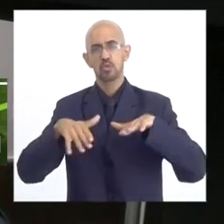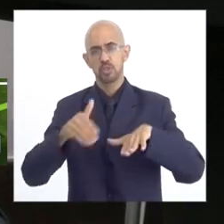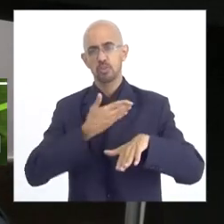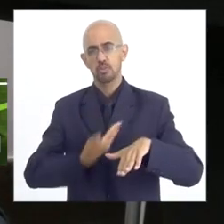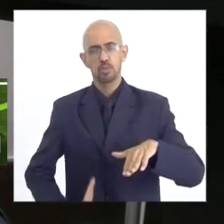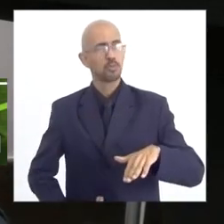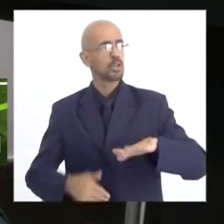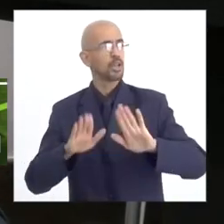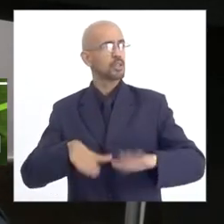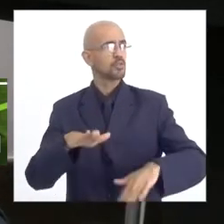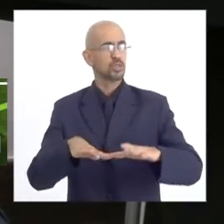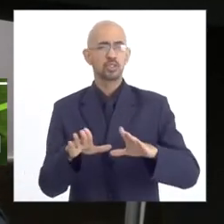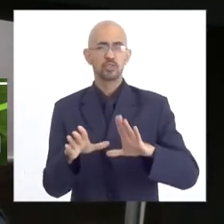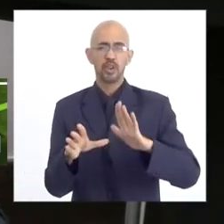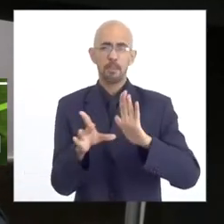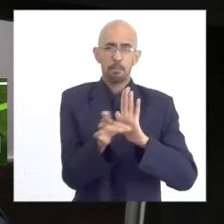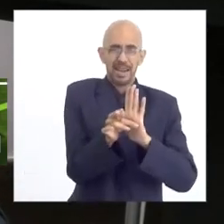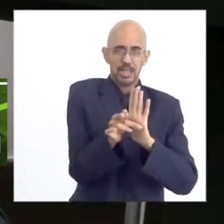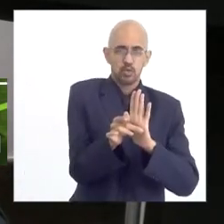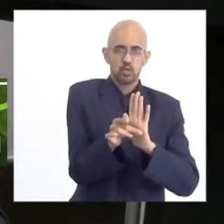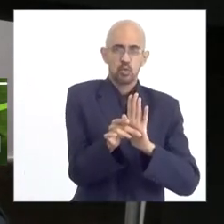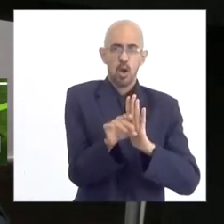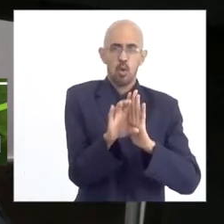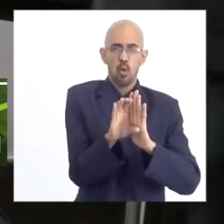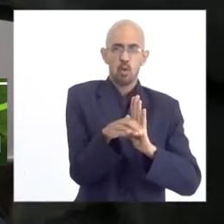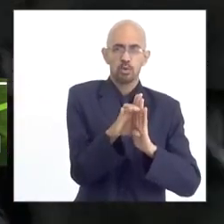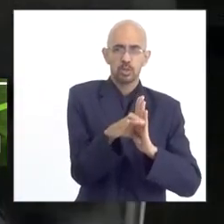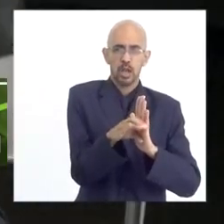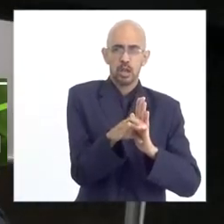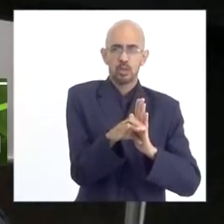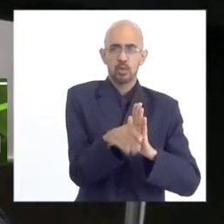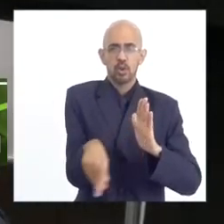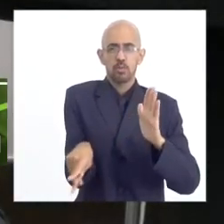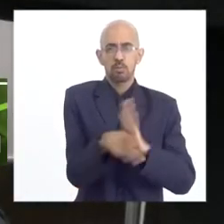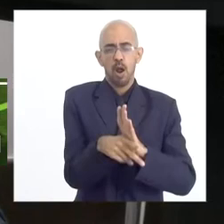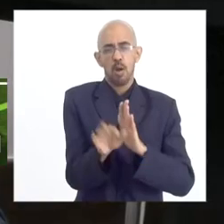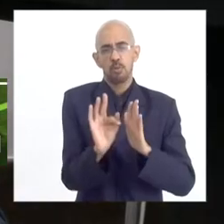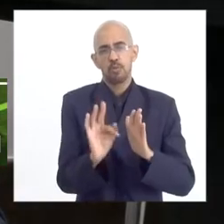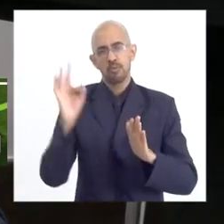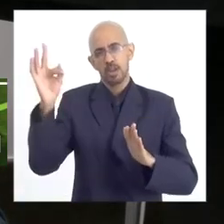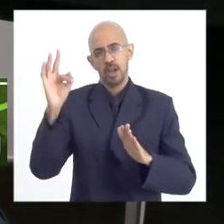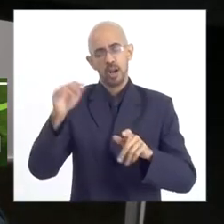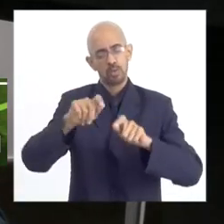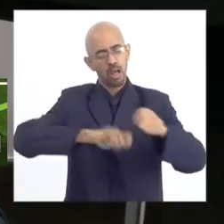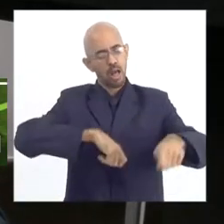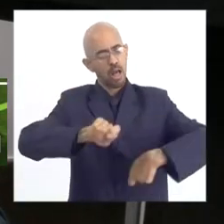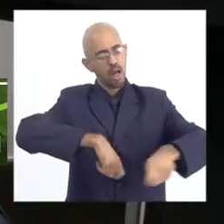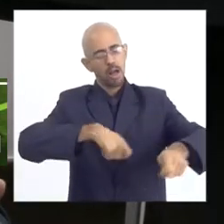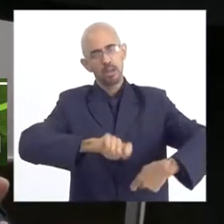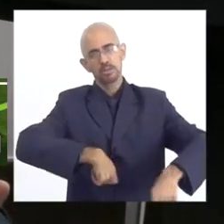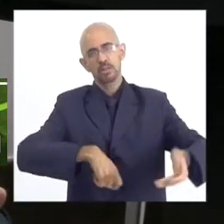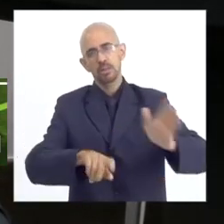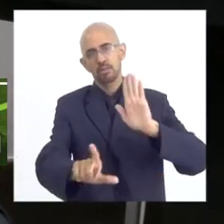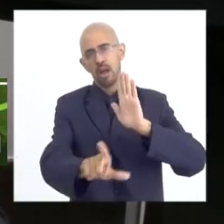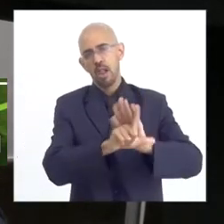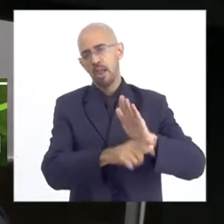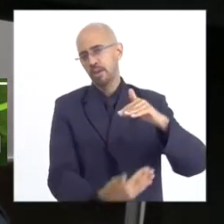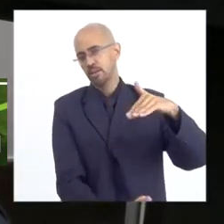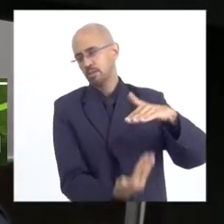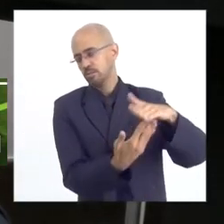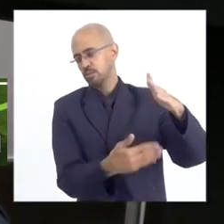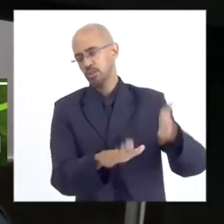conceito de um teto de gasto que a própria União está fazendo questão de rasgar a legislação do teto de gasto.